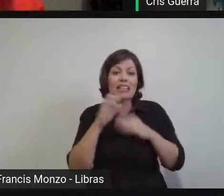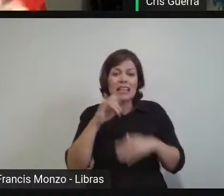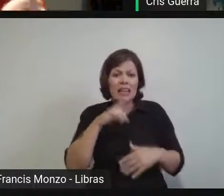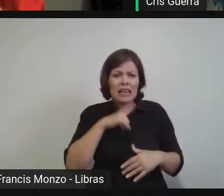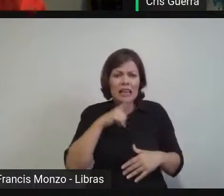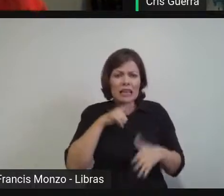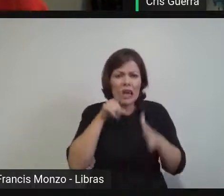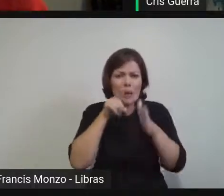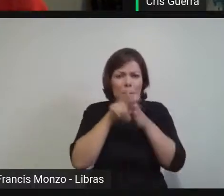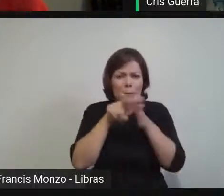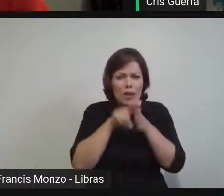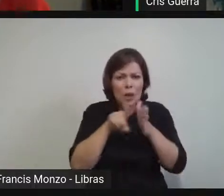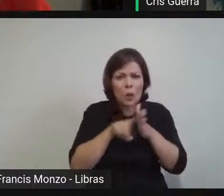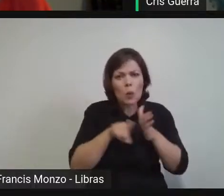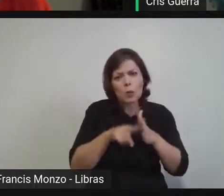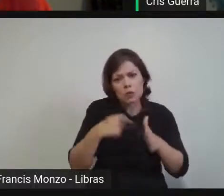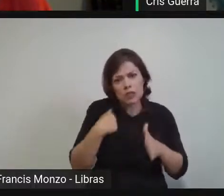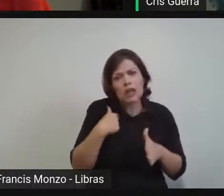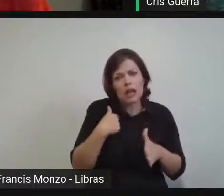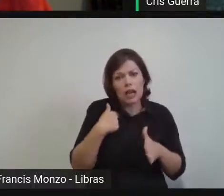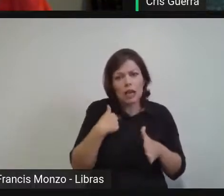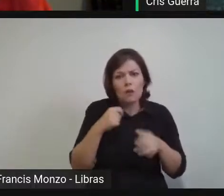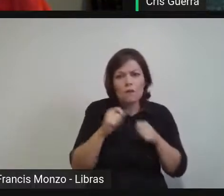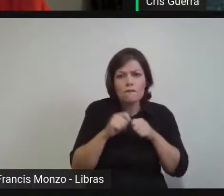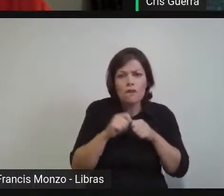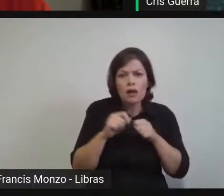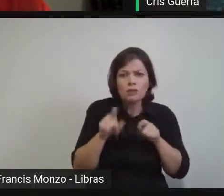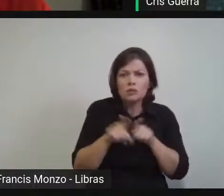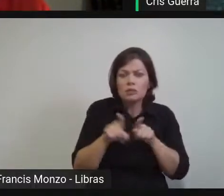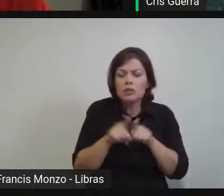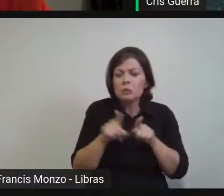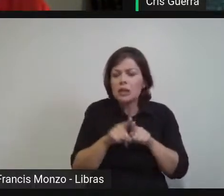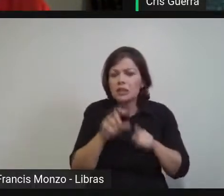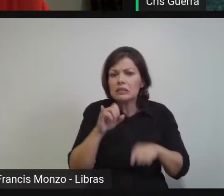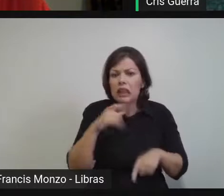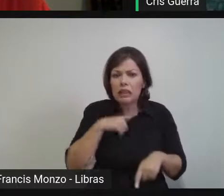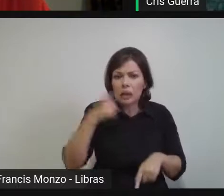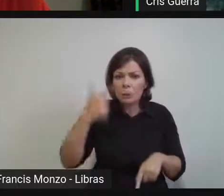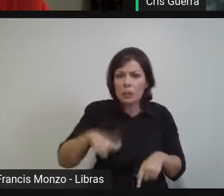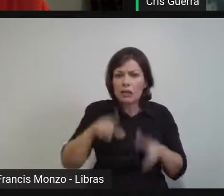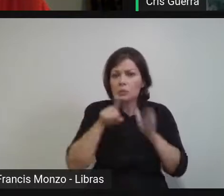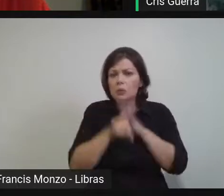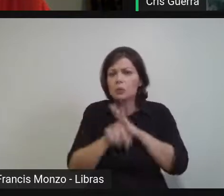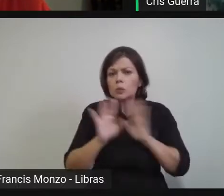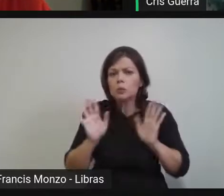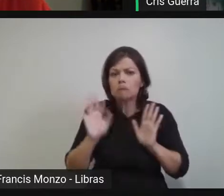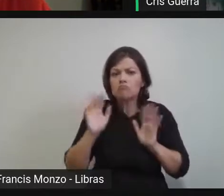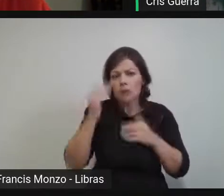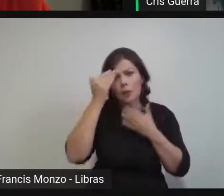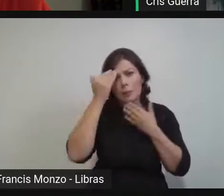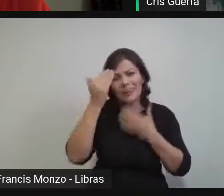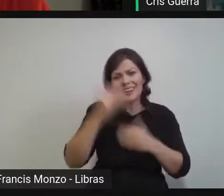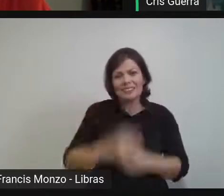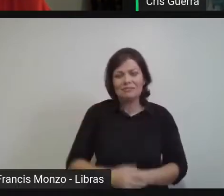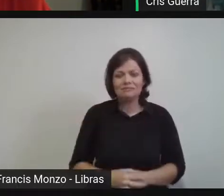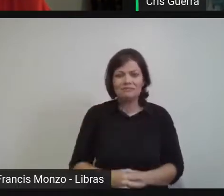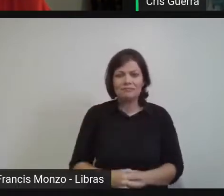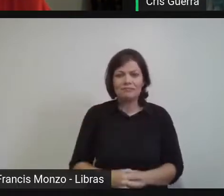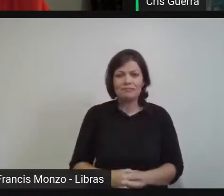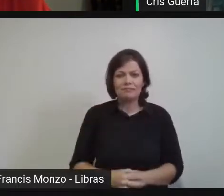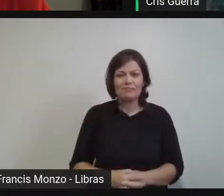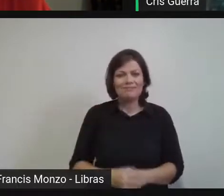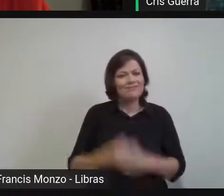aqui nesse meio tempo, eu passo para você, tá? Mas muitíssimo obrigada, Cris. Eu que te agradeço, Eliana, um papo